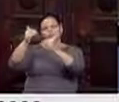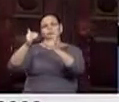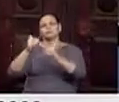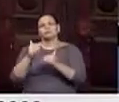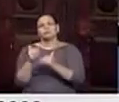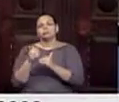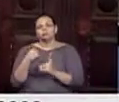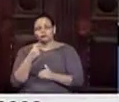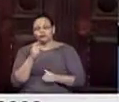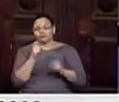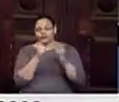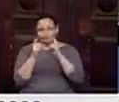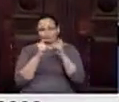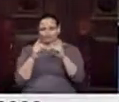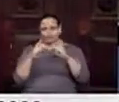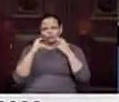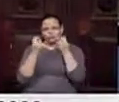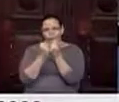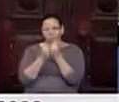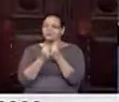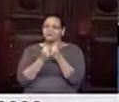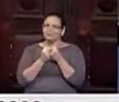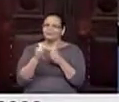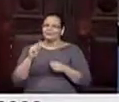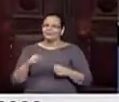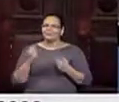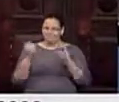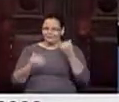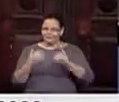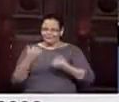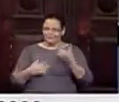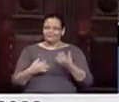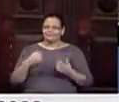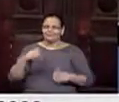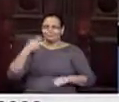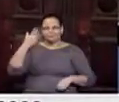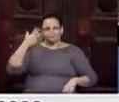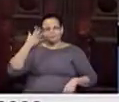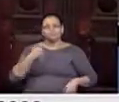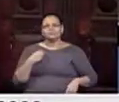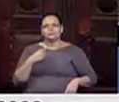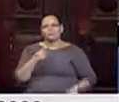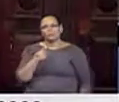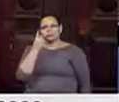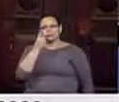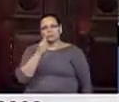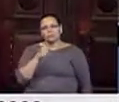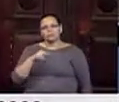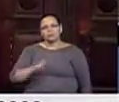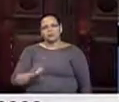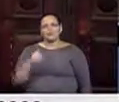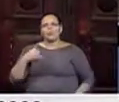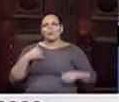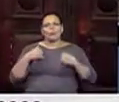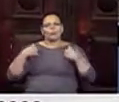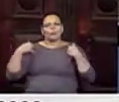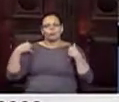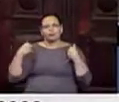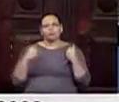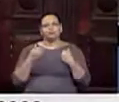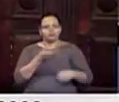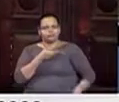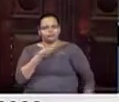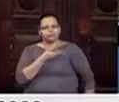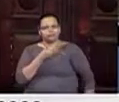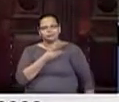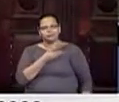discutido nas comissões era esse pronunciamento o deputado andré ceciliano tenho orgulho de ser vosso amigo companheiro